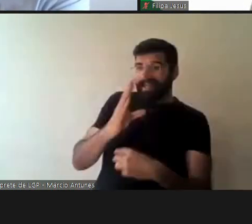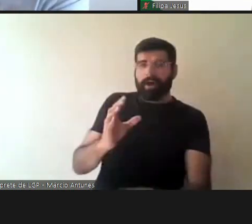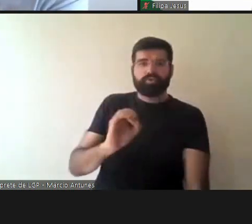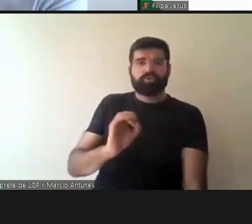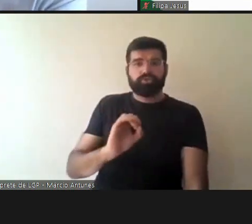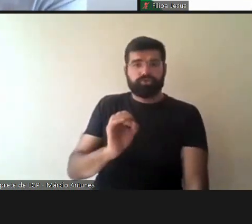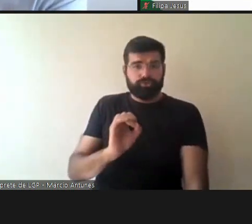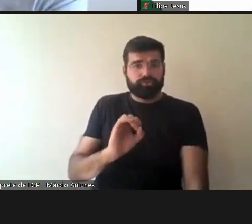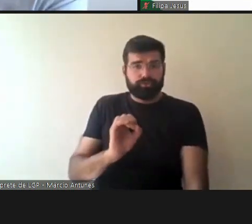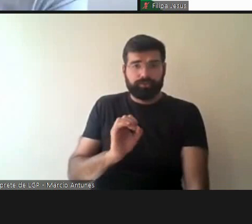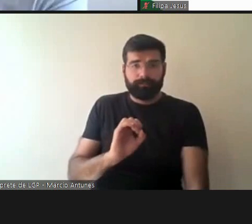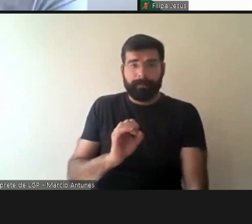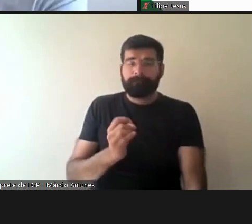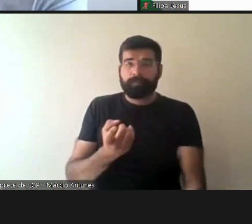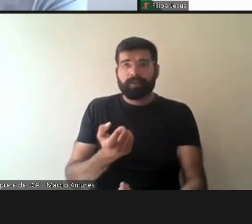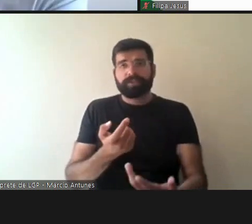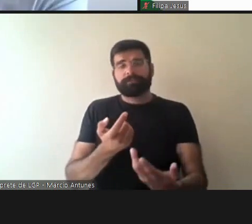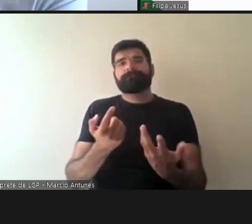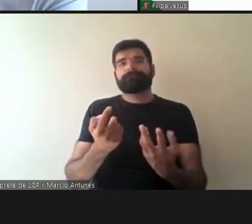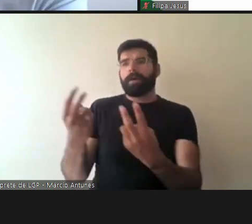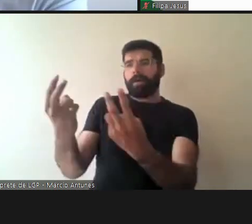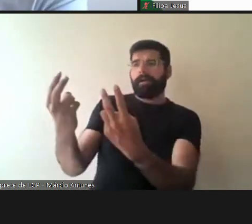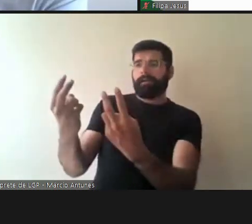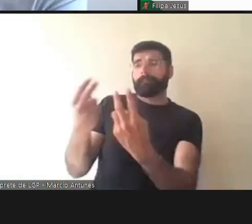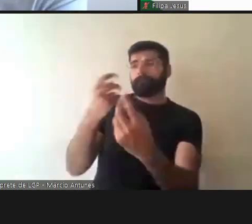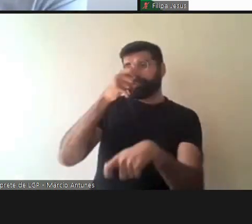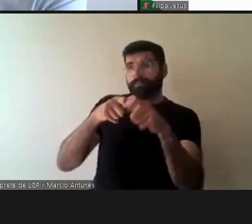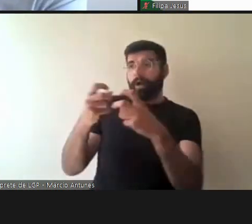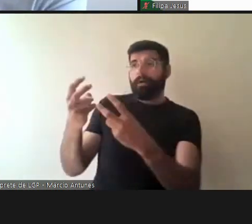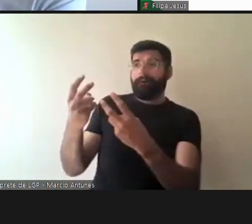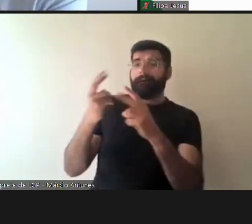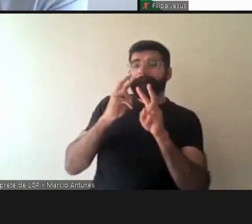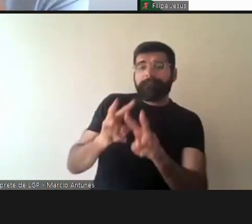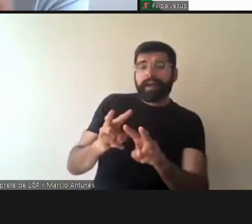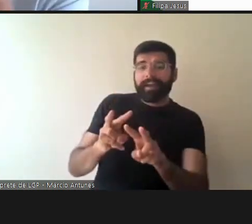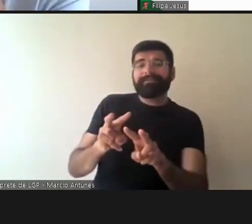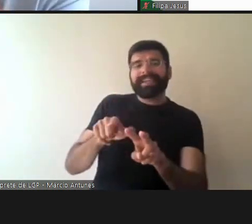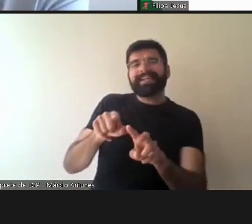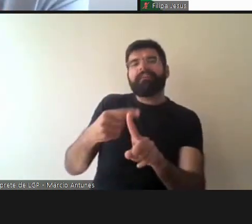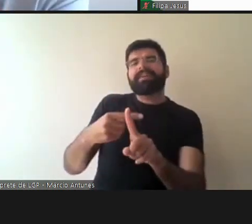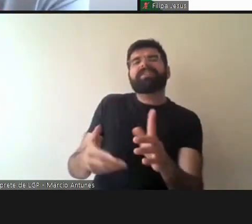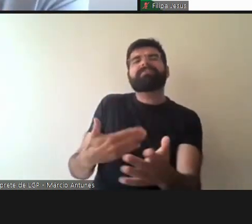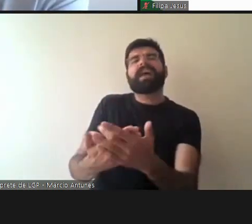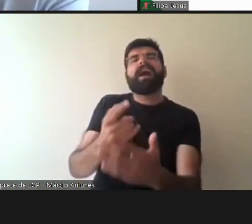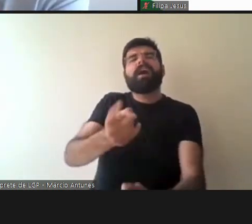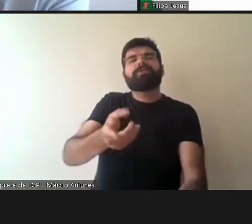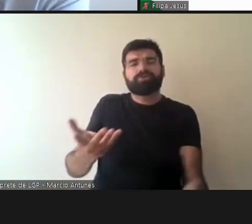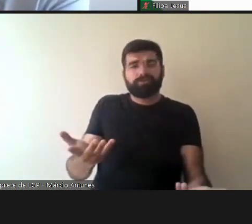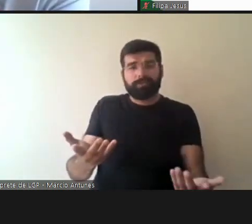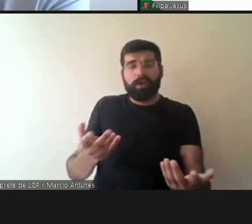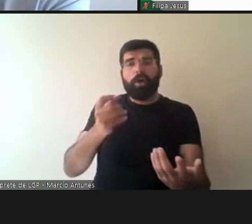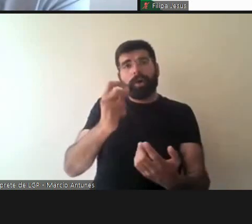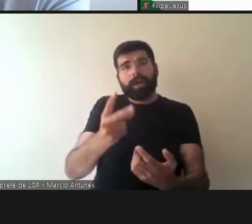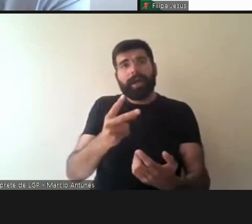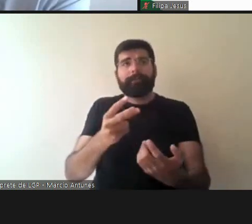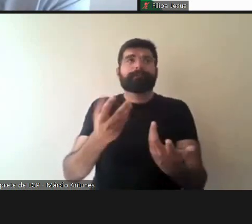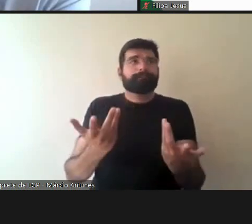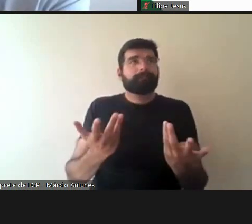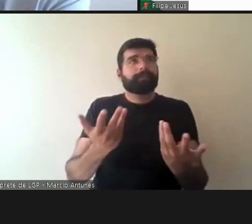percepção muito clara daquilo que pode ser, o que é que ganham com isso, para além da sua